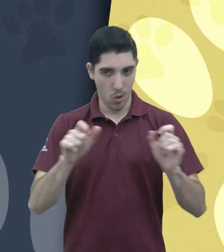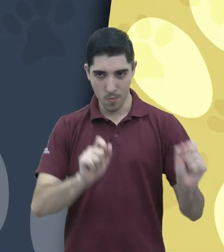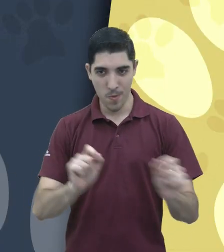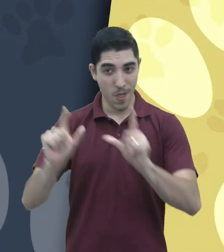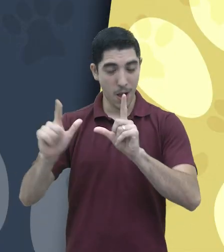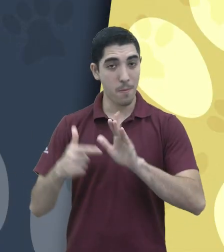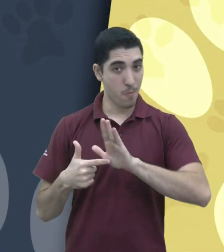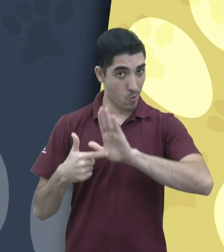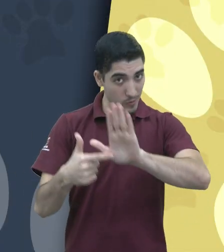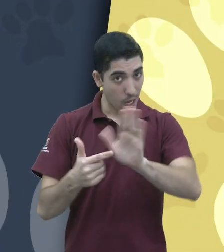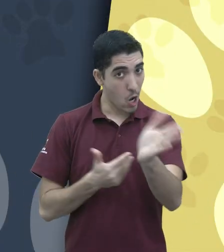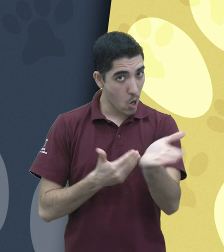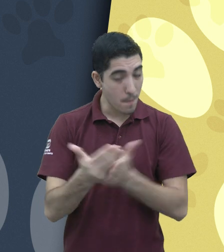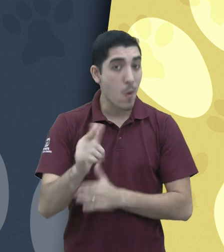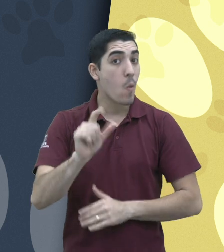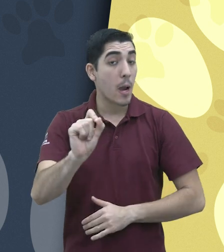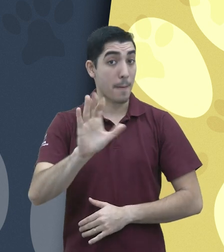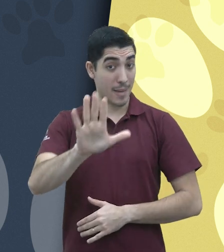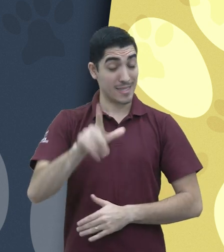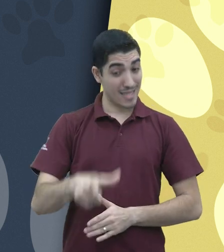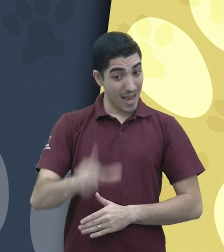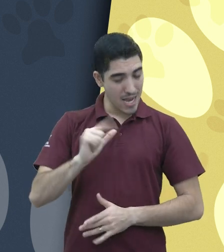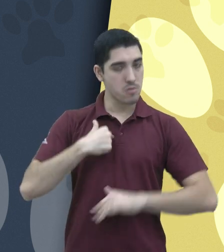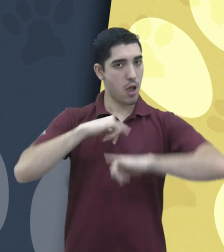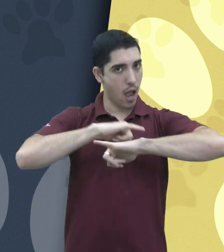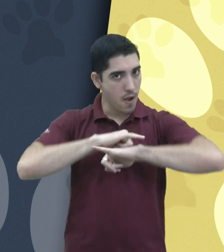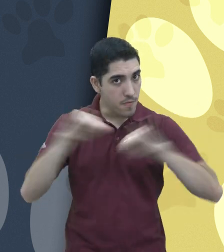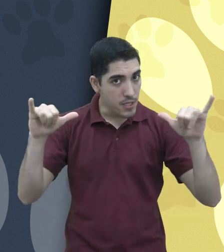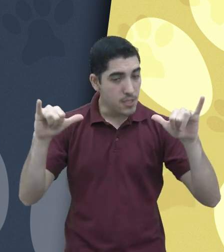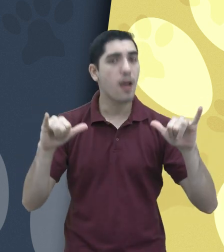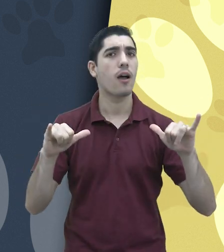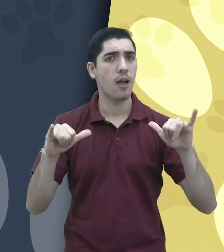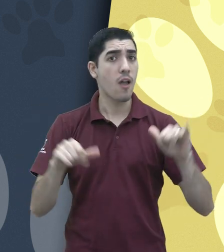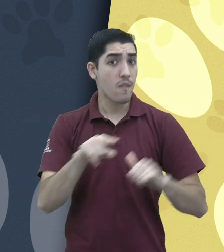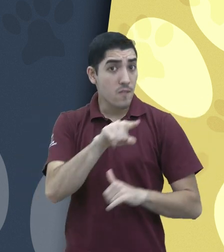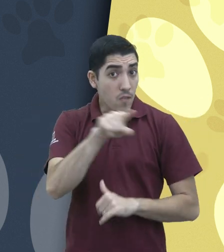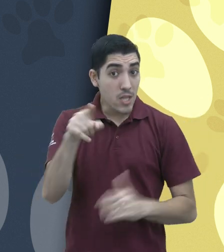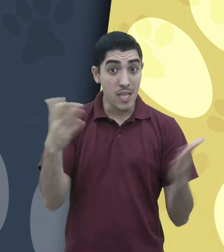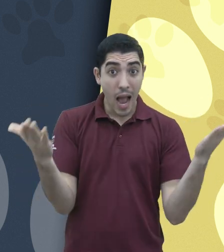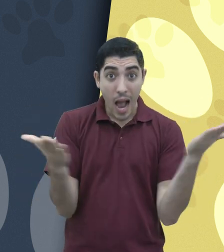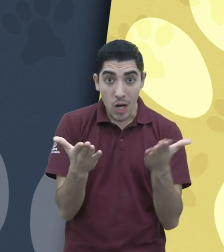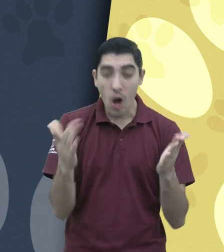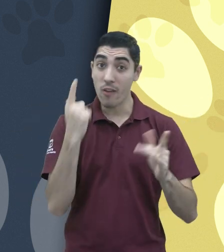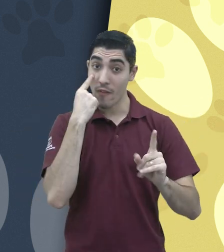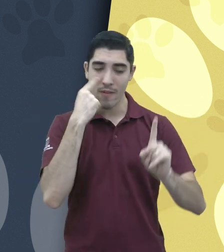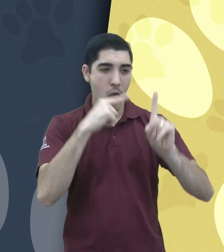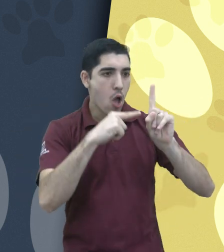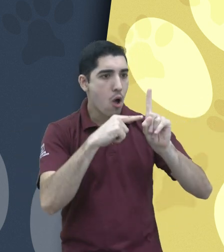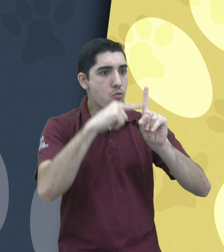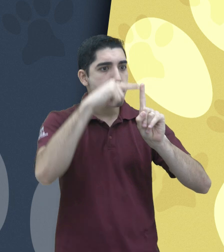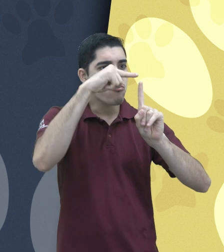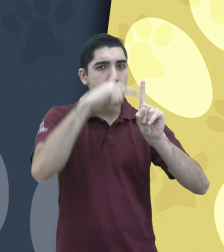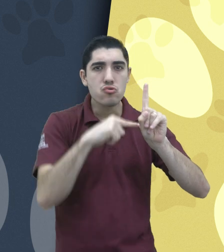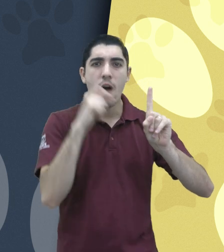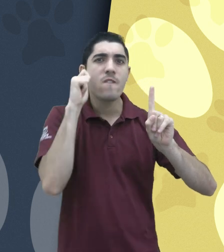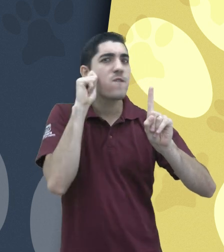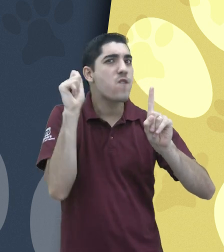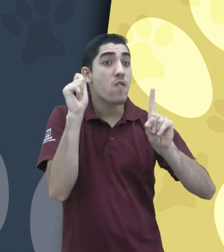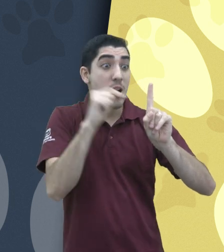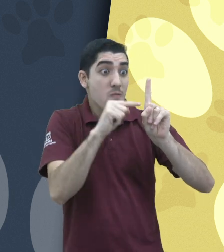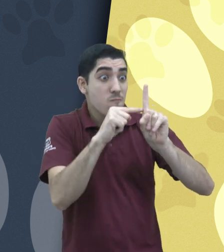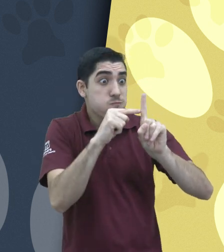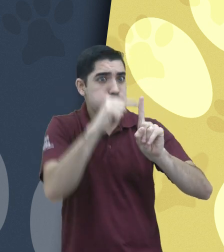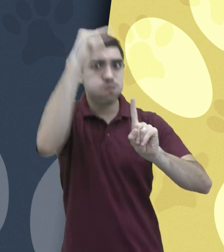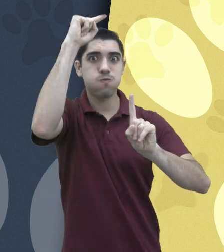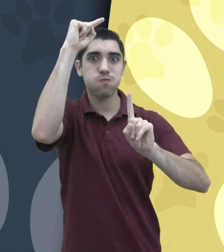Eu já vou começar o Galeria Pet de hoje deixando um alerta para você, hein? Prepara o fofurômetro porque